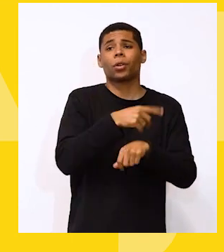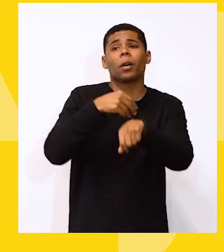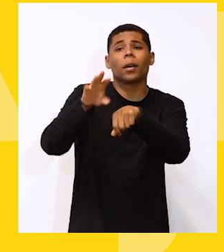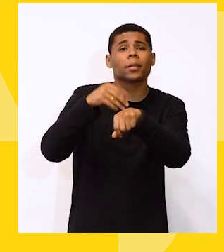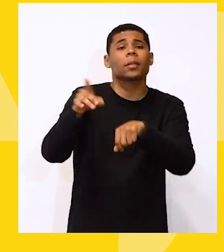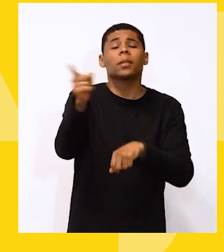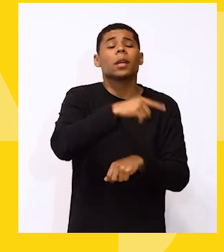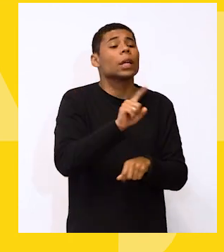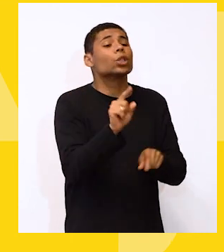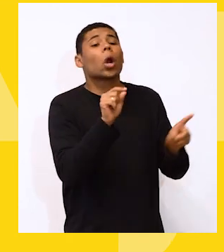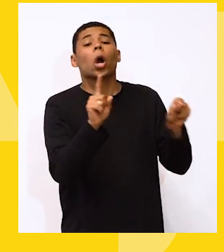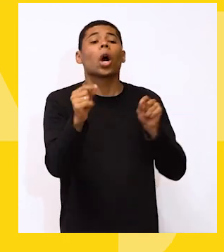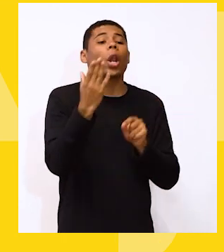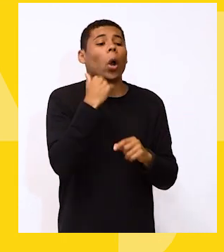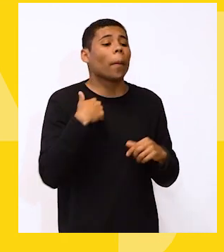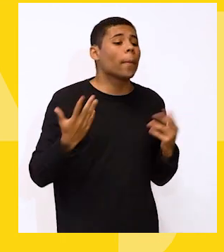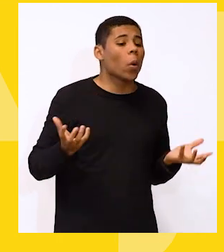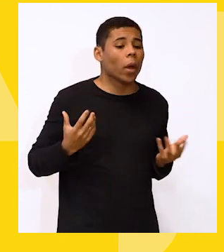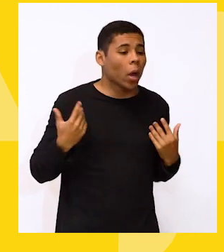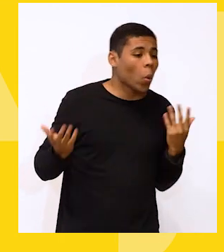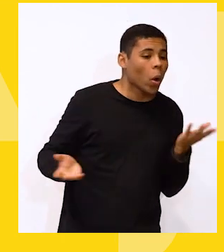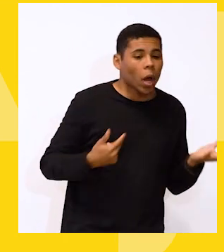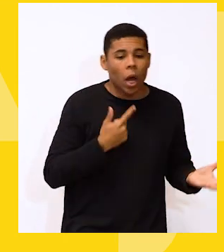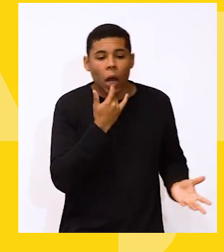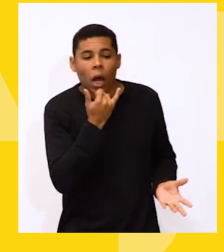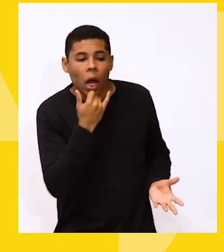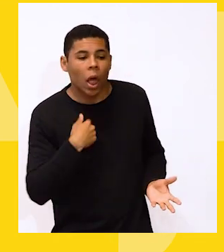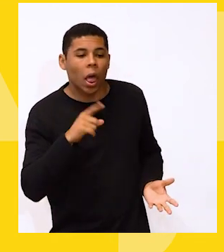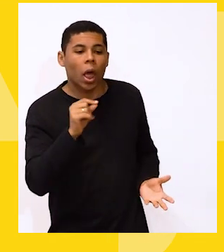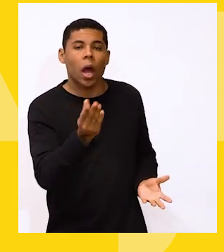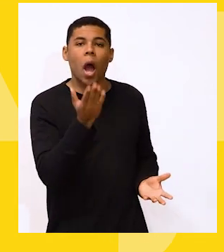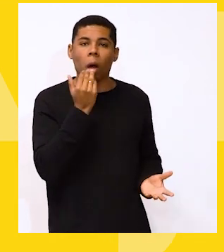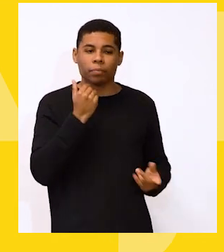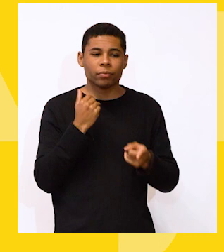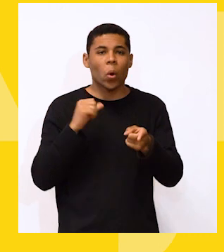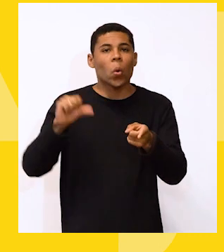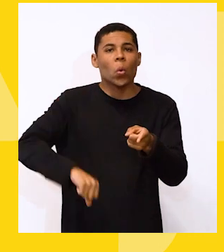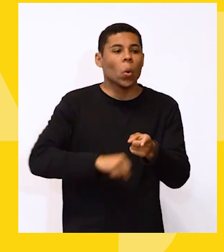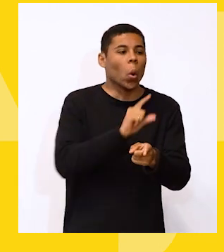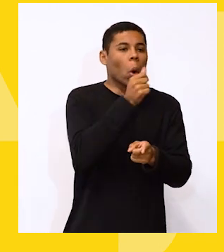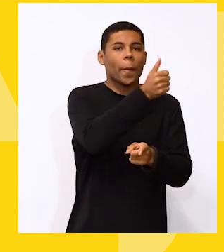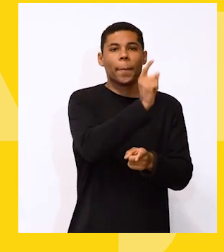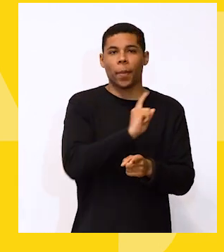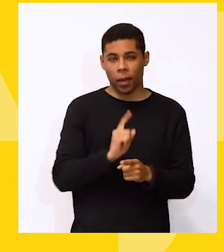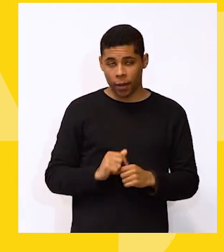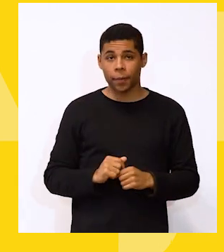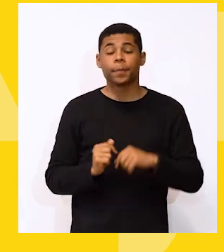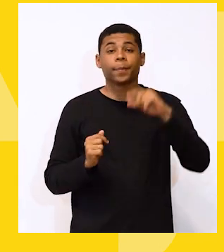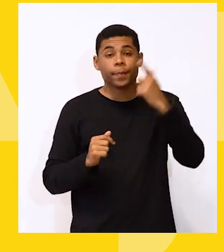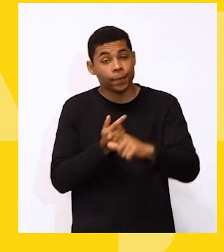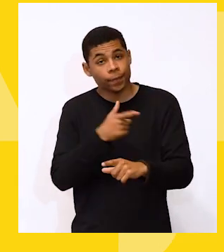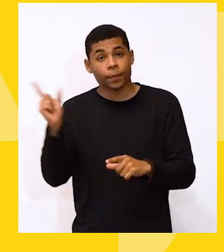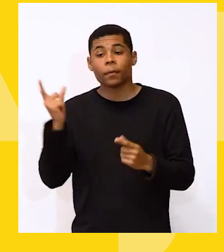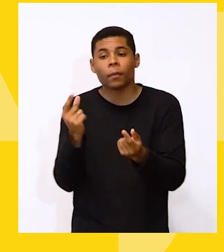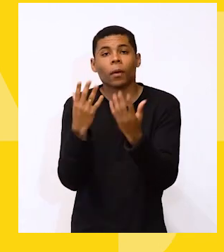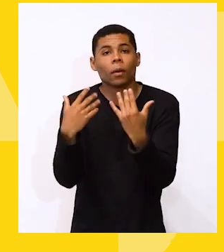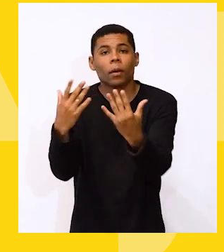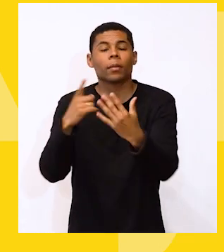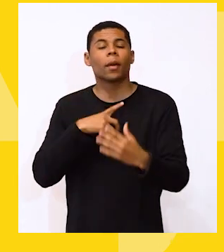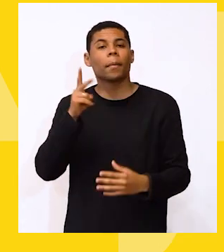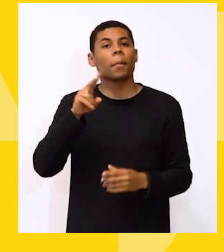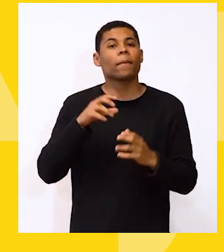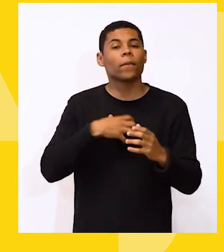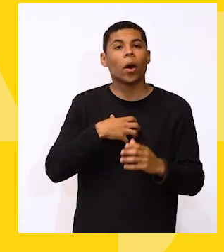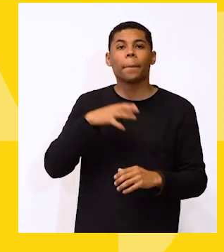dos alimentos que nós consumimos ao longo do dia questões importantes também vinculadas aqui a parte agrícola né defensivos insumos de uma forma